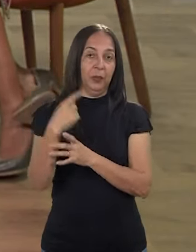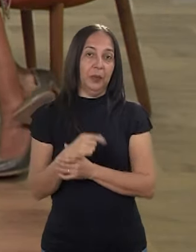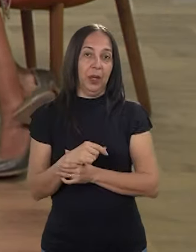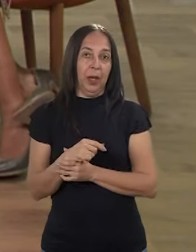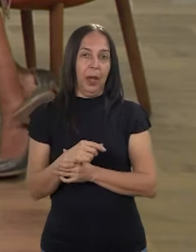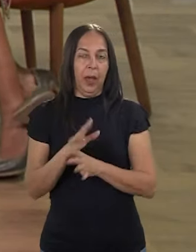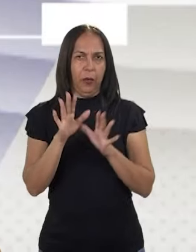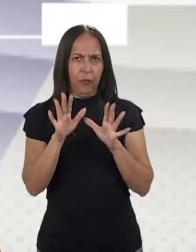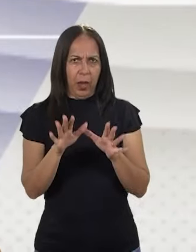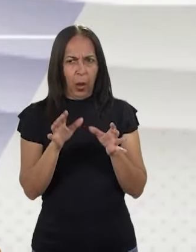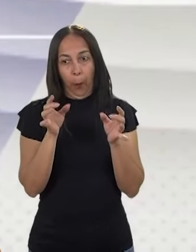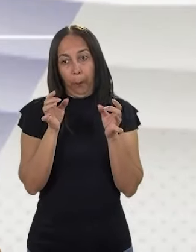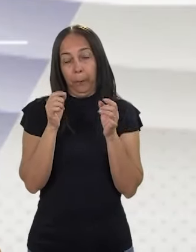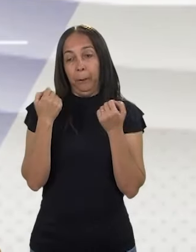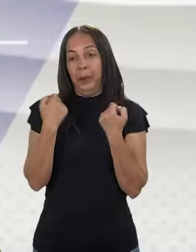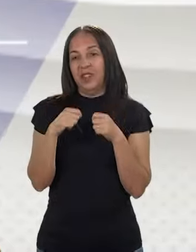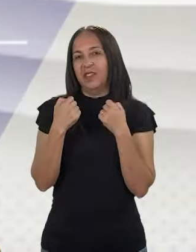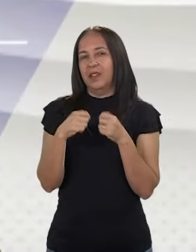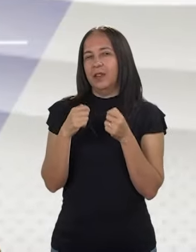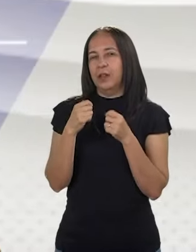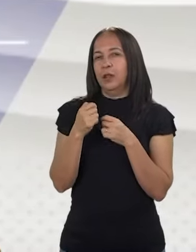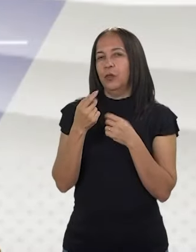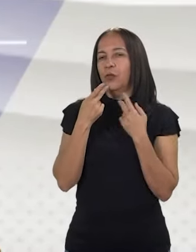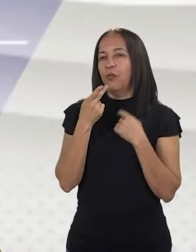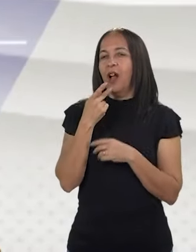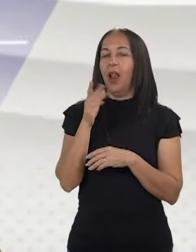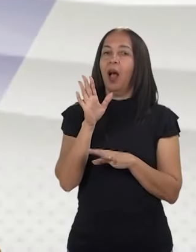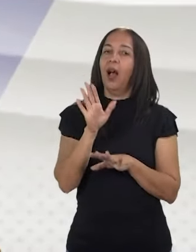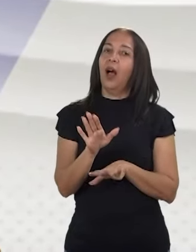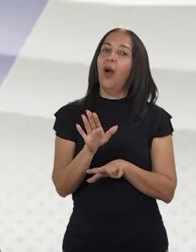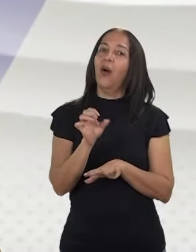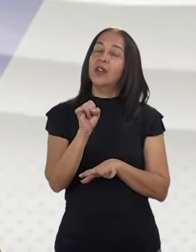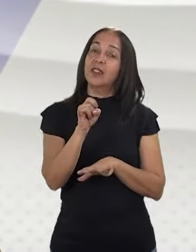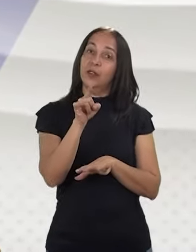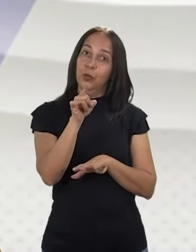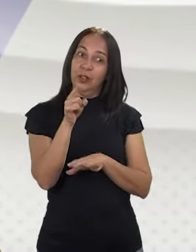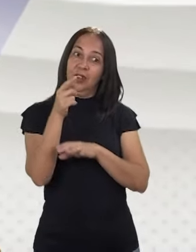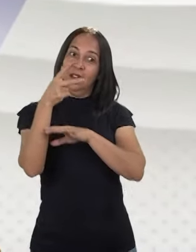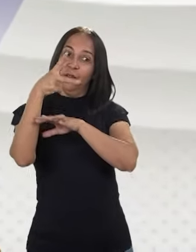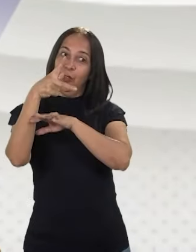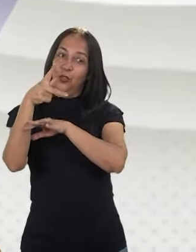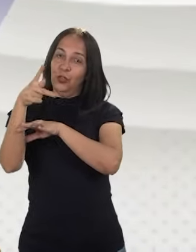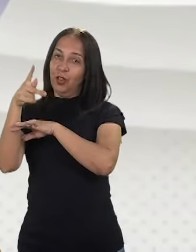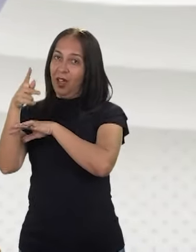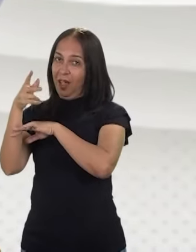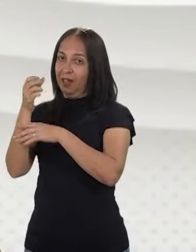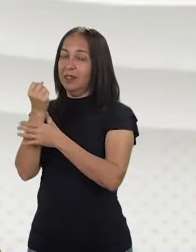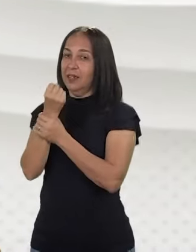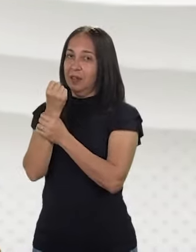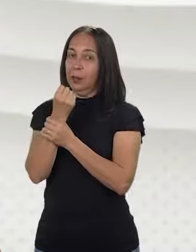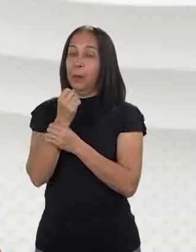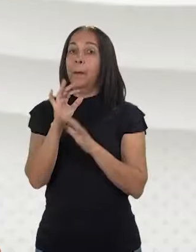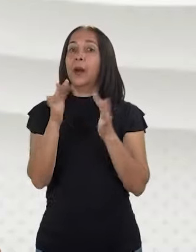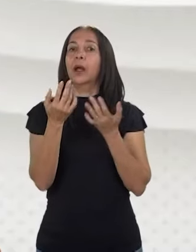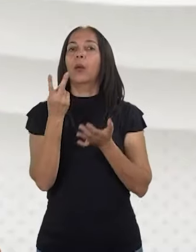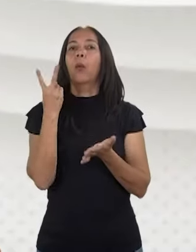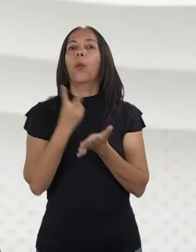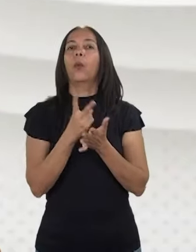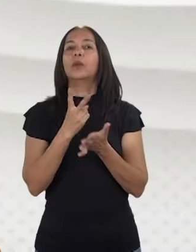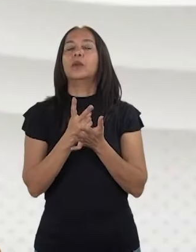reconhecimento facial Então eu preciso vender essa ideia de que sendo vigiado eu vou estar seguro para que eu